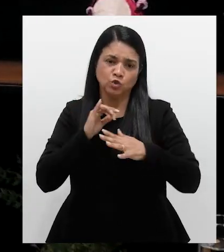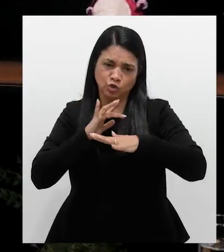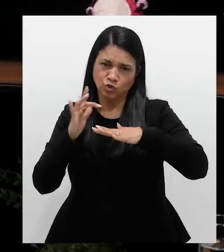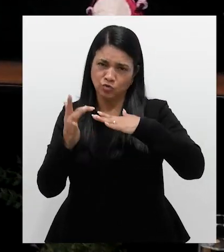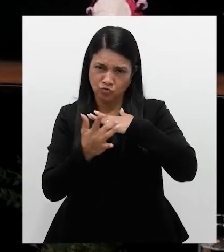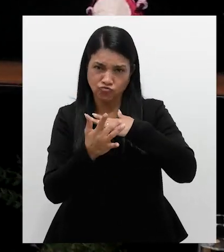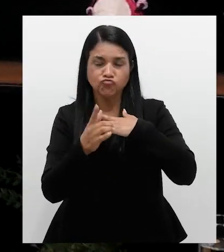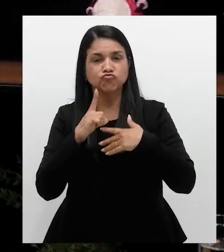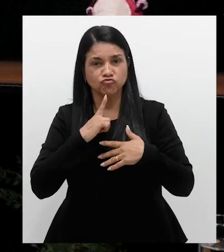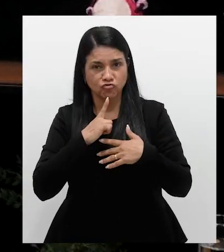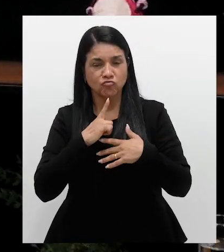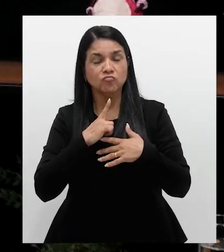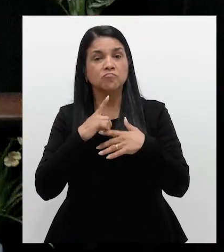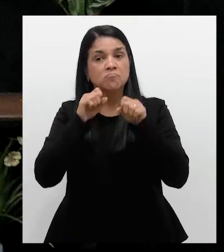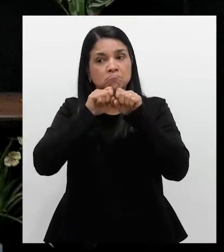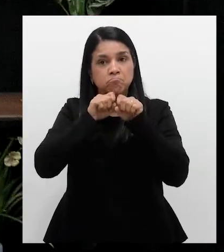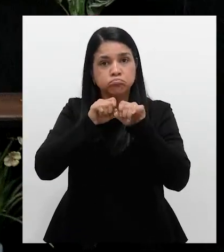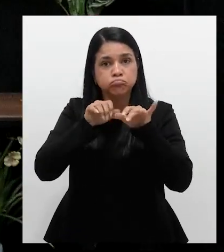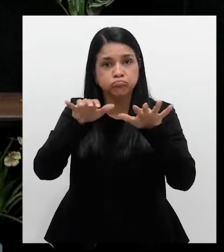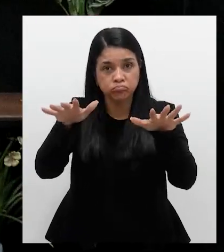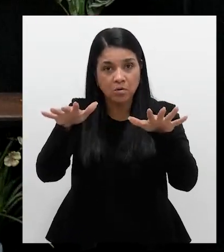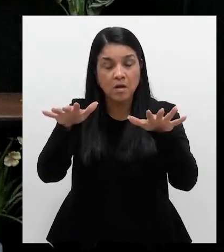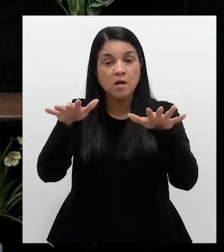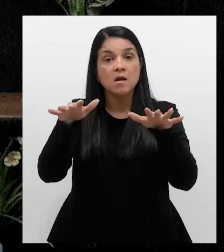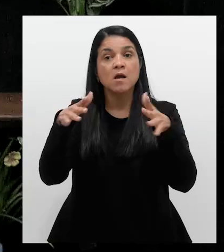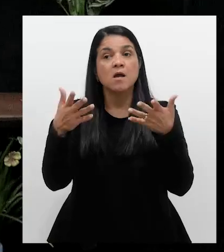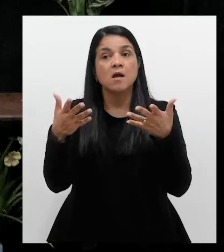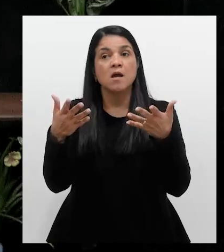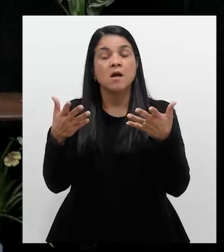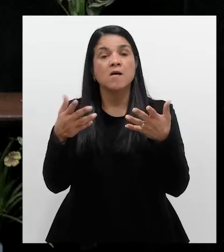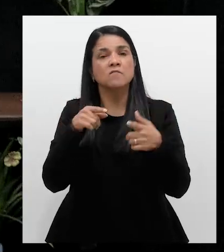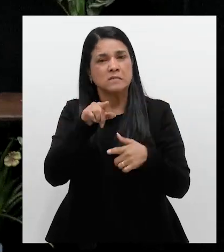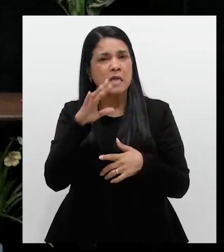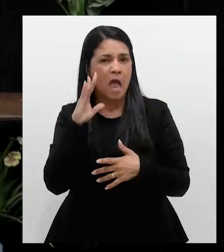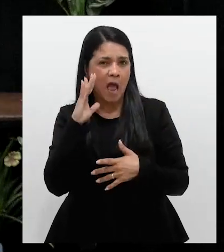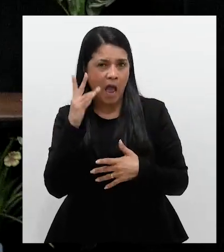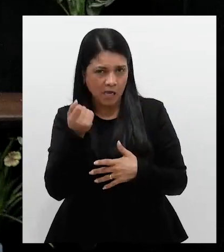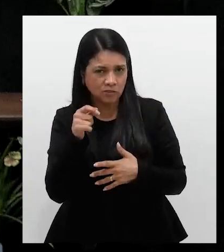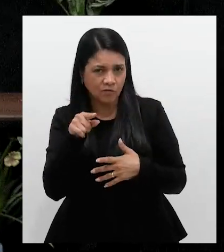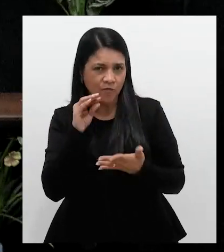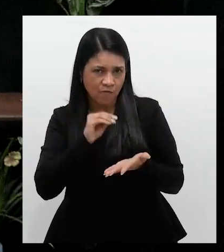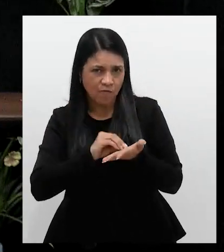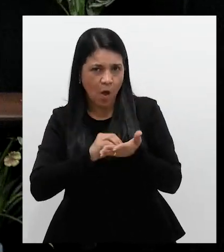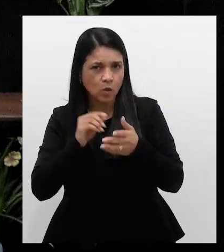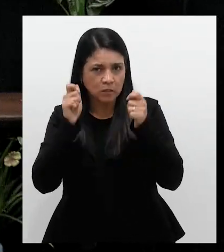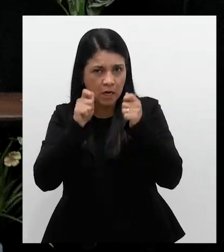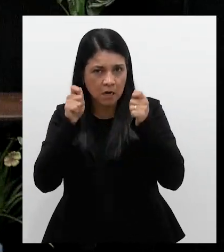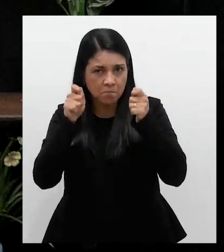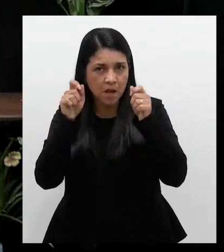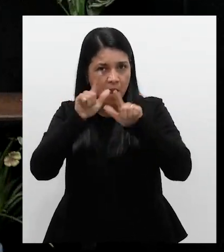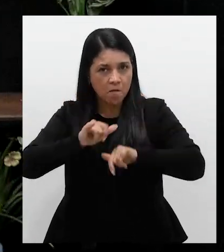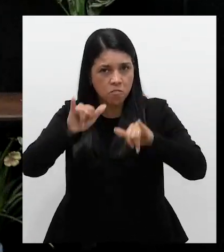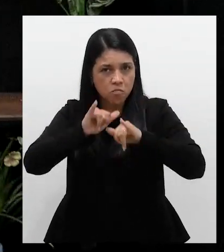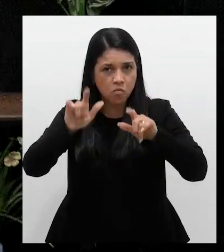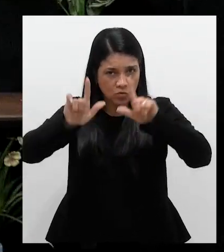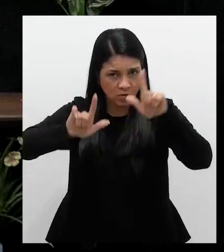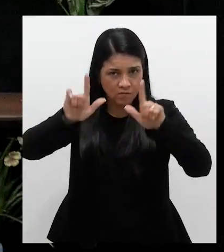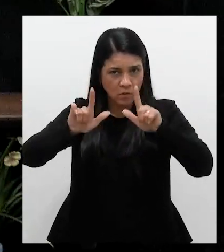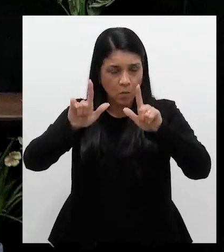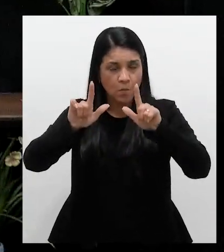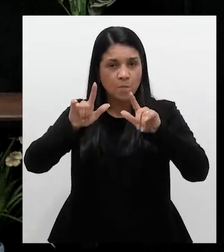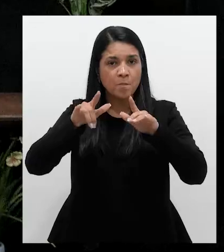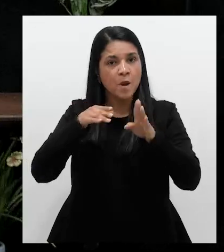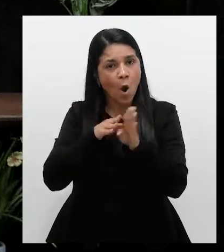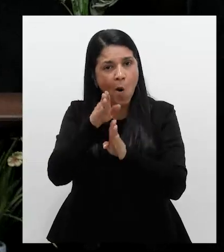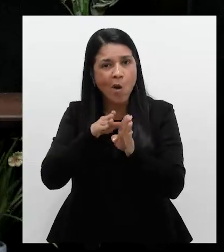Hoje tem rede social que tem um alcance muito maior. E o senhor acha que falta, de fato, campanhas para prevenir essa